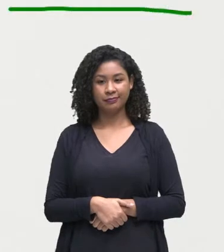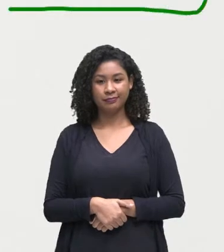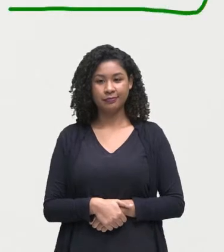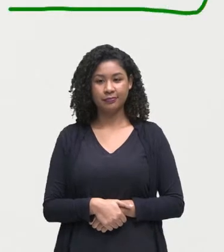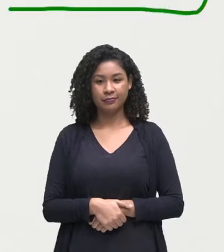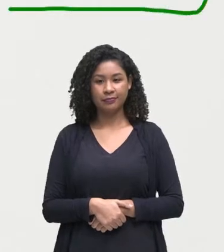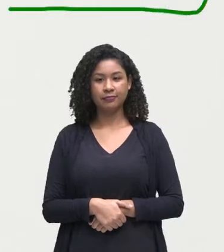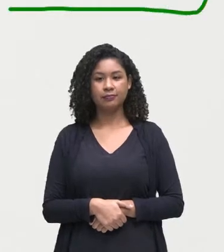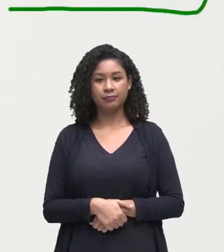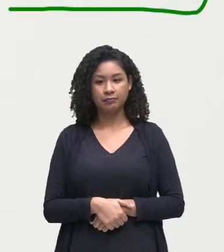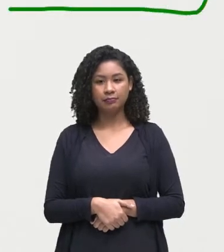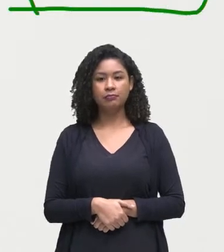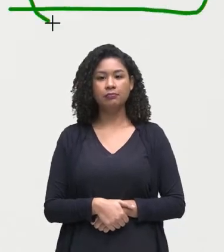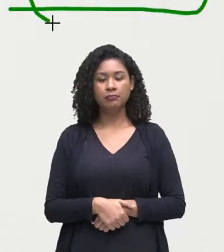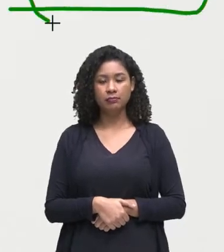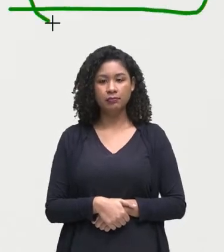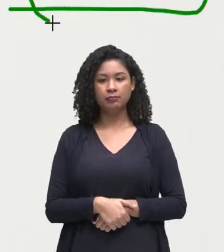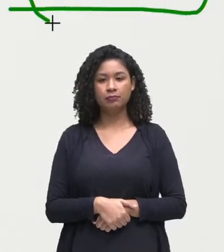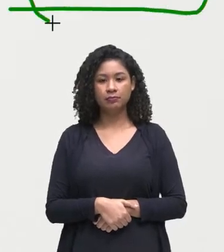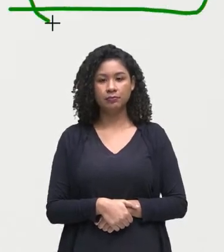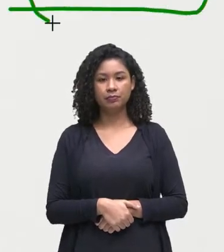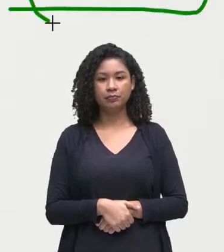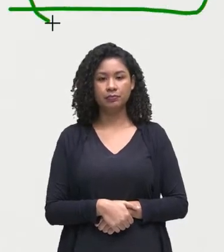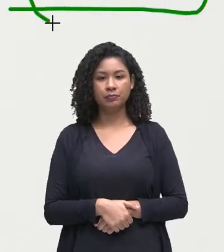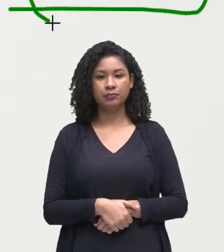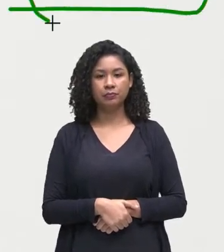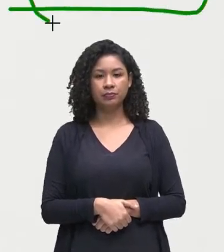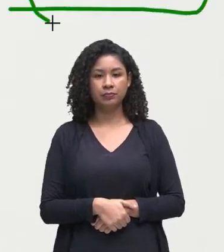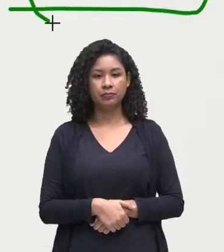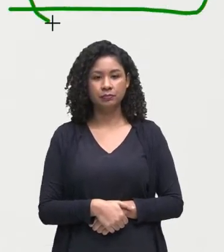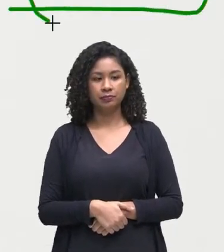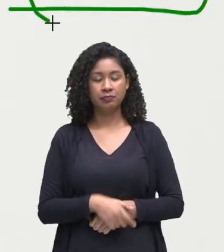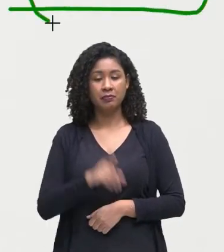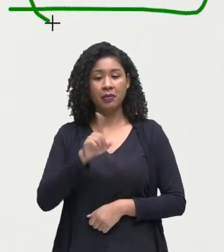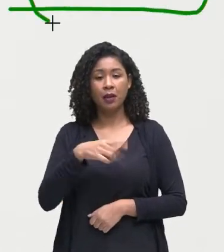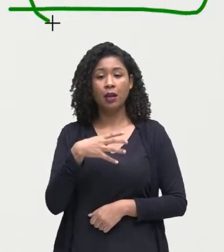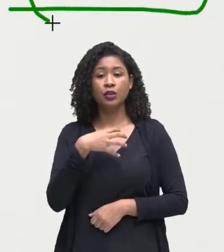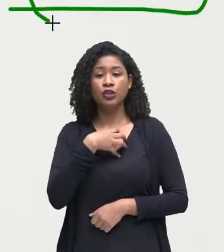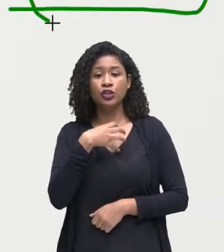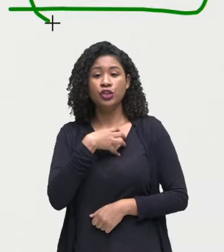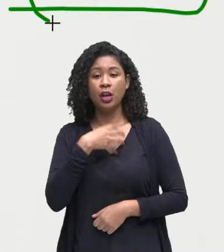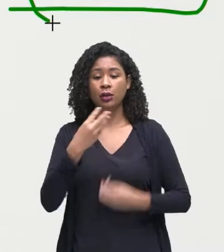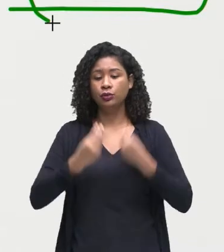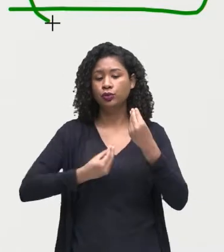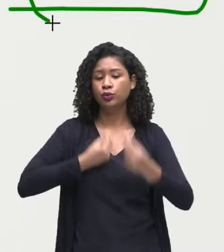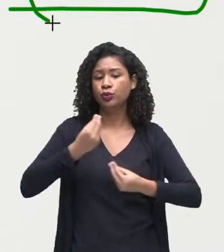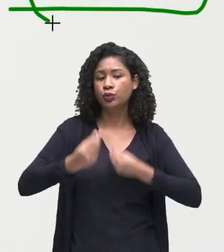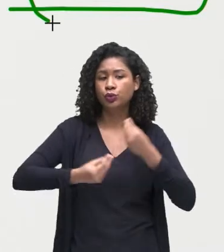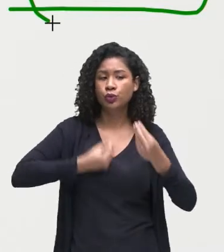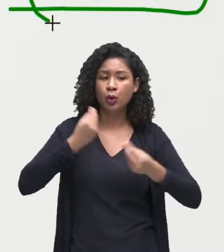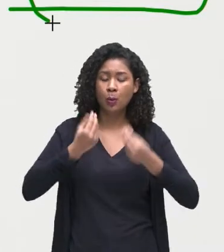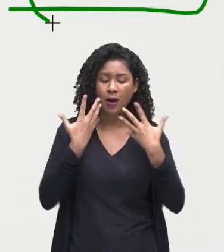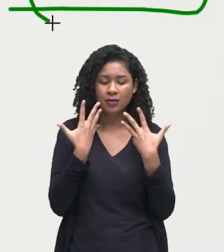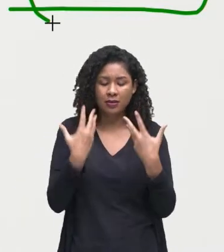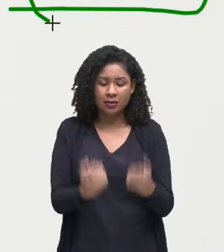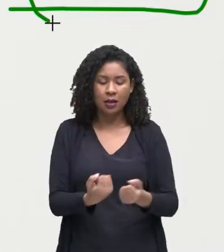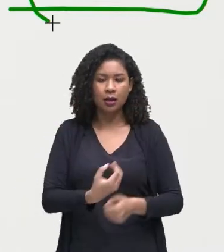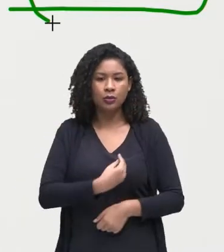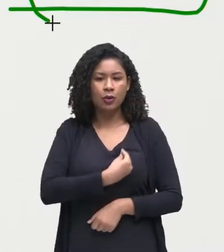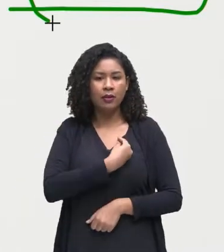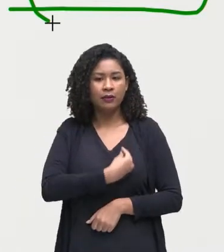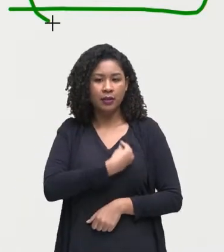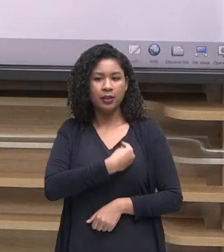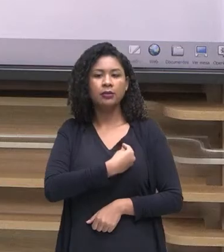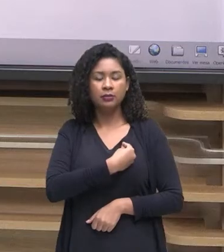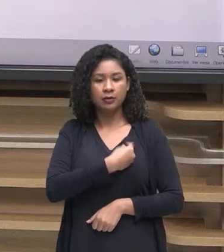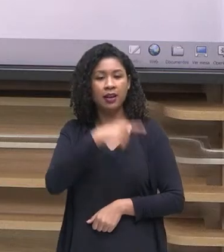Eu diria mais: a maneira como você vai encarar a vida será a maneira